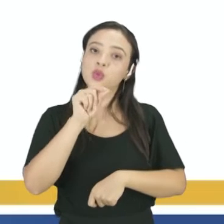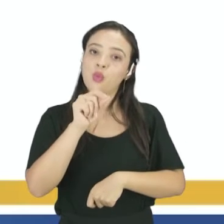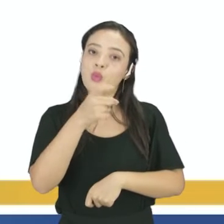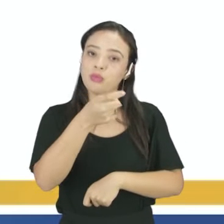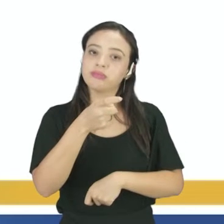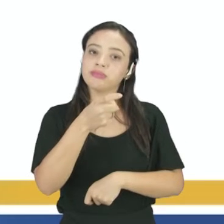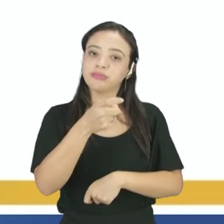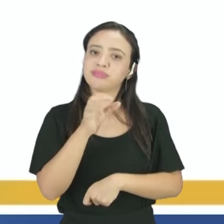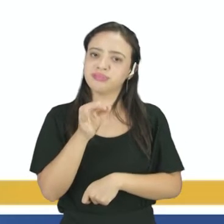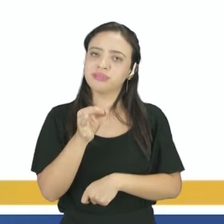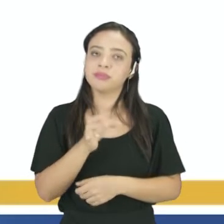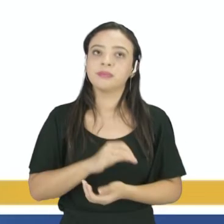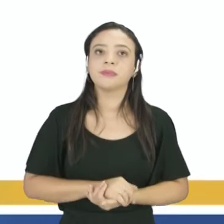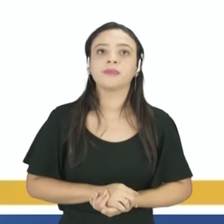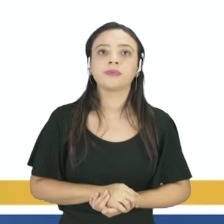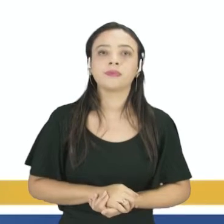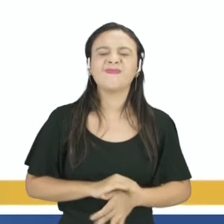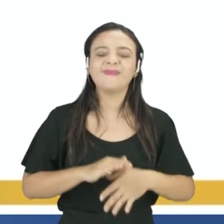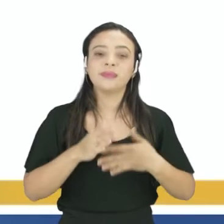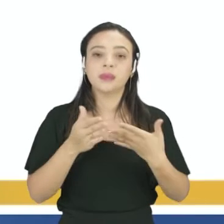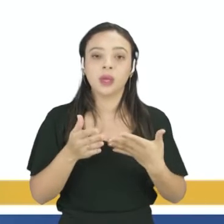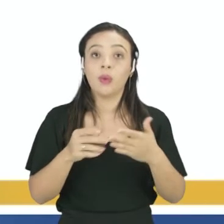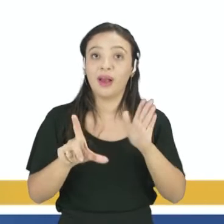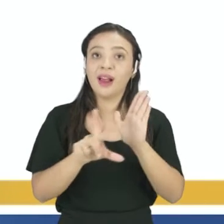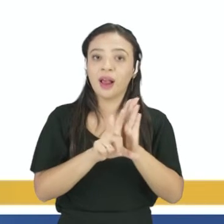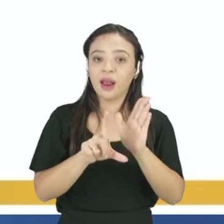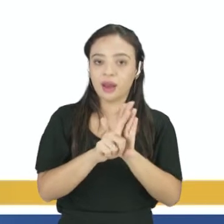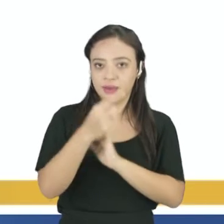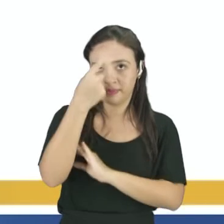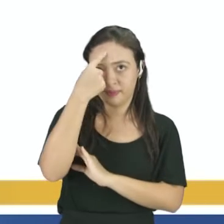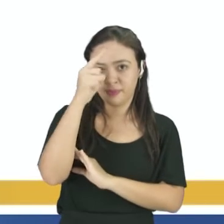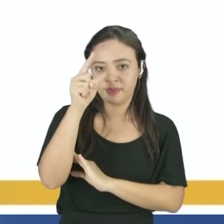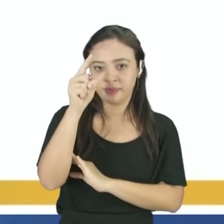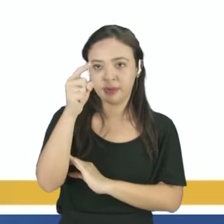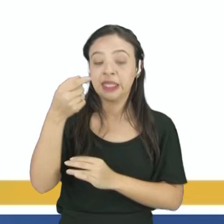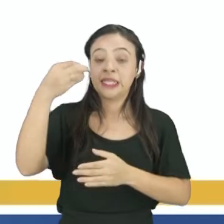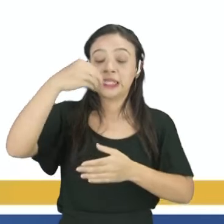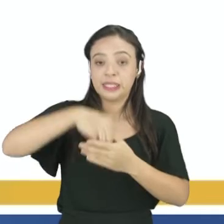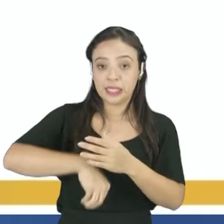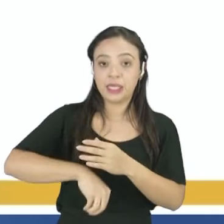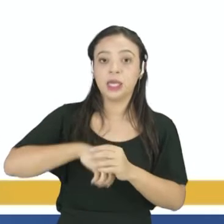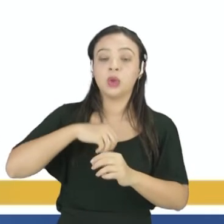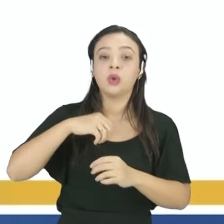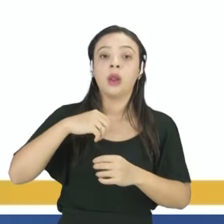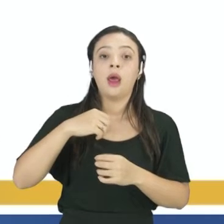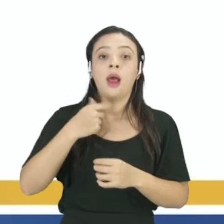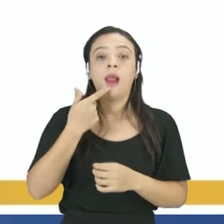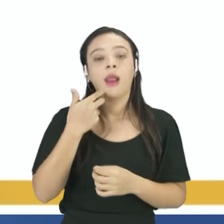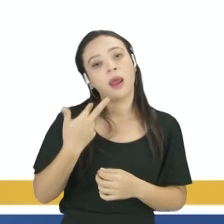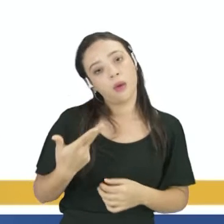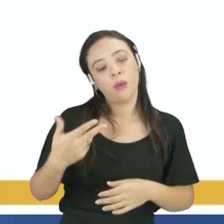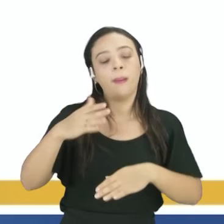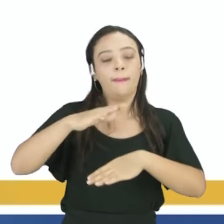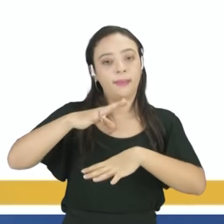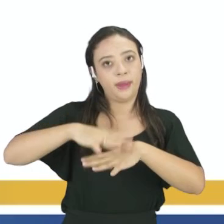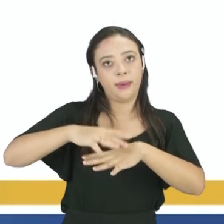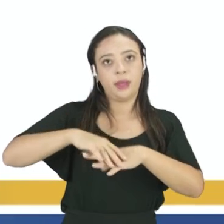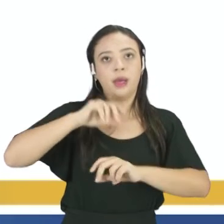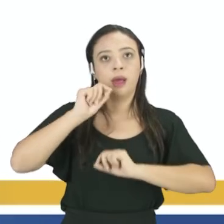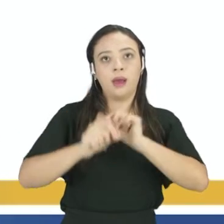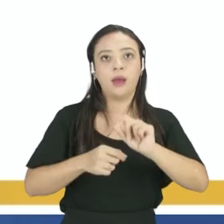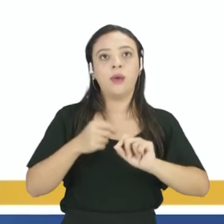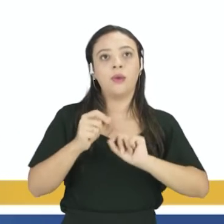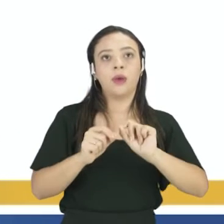máquina, certinho? Então, ó, a sua lei de formação na linguagem algébrica é x² menos 1,